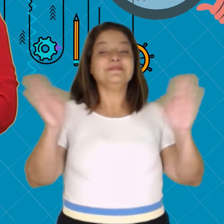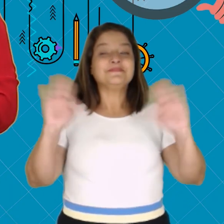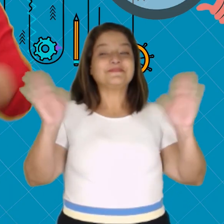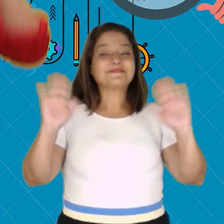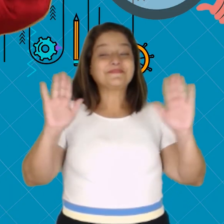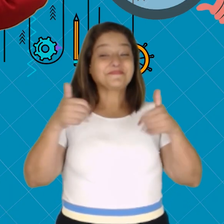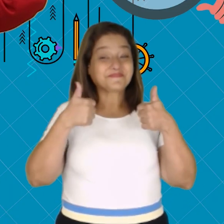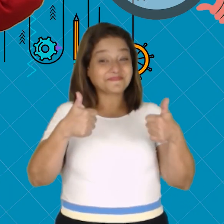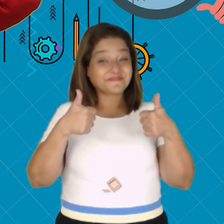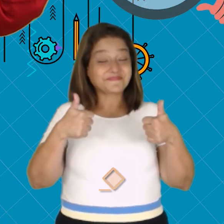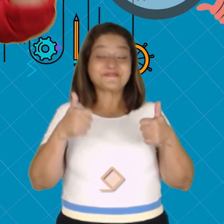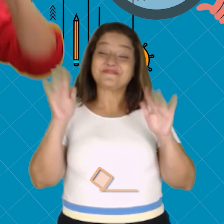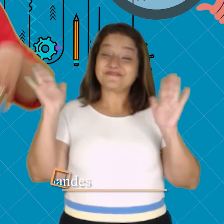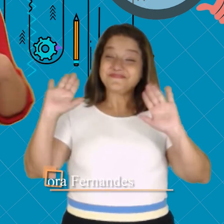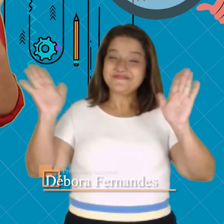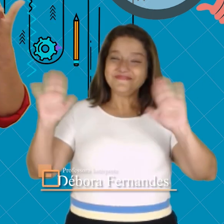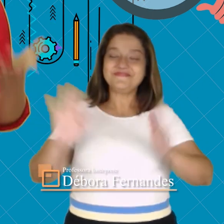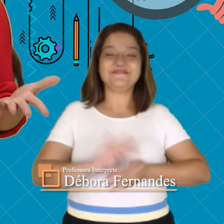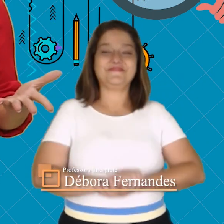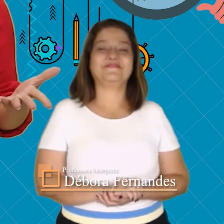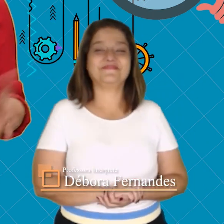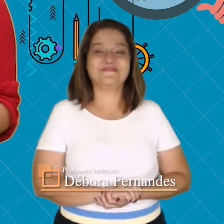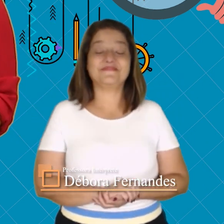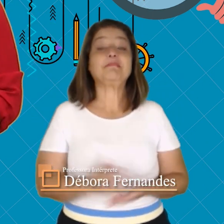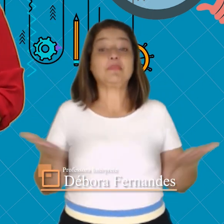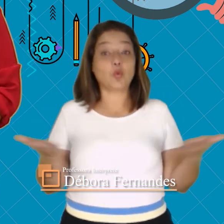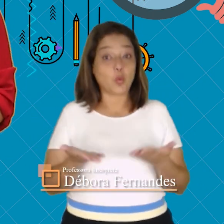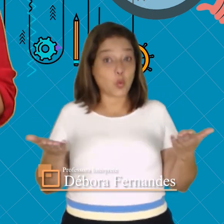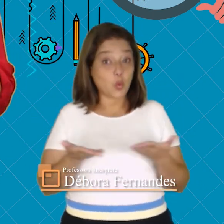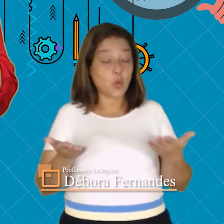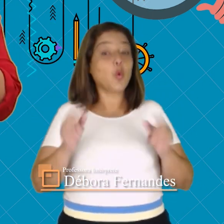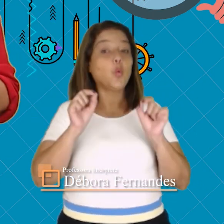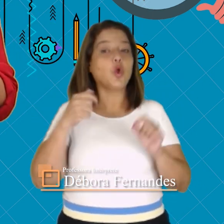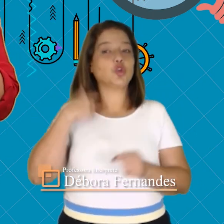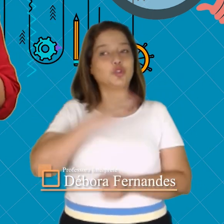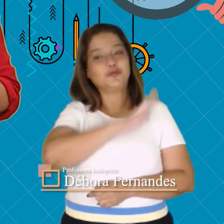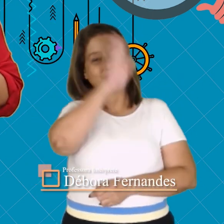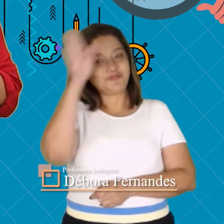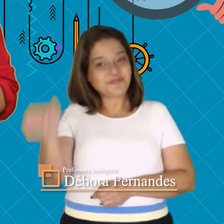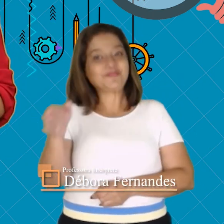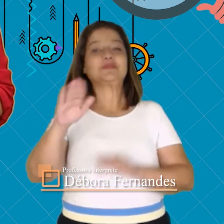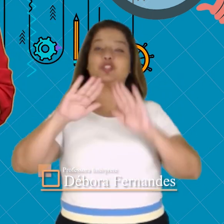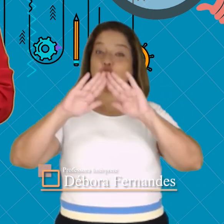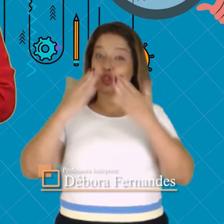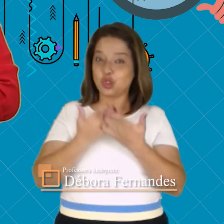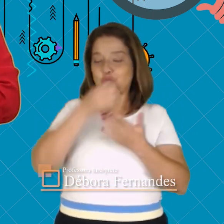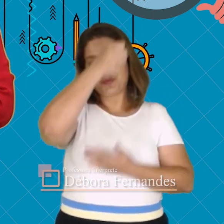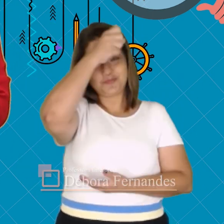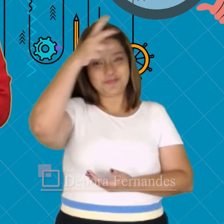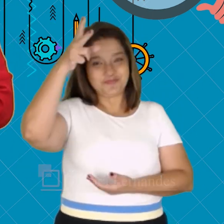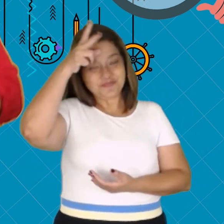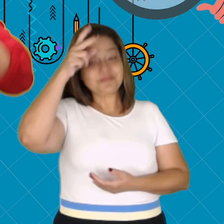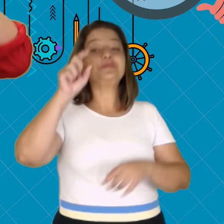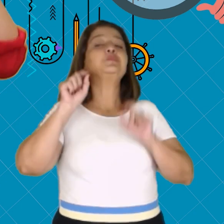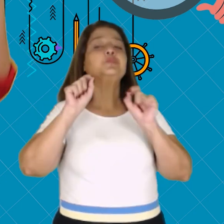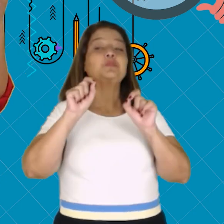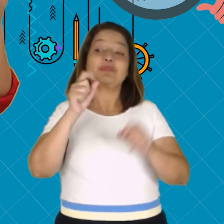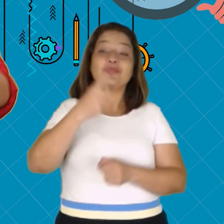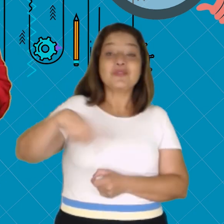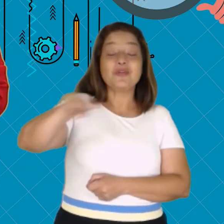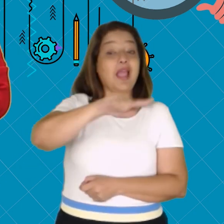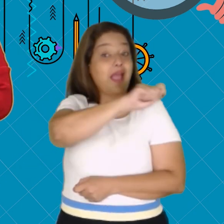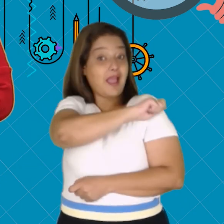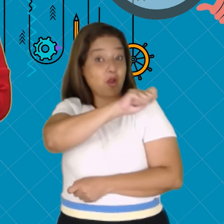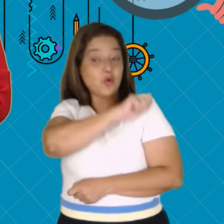Olá pessoal, tudo bem? Oi gente! Esta semana fomos a mais uma escola municipal para que os estudantes de